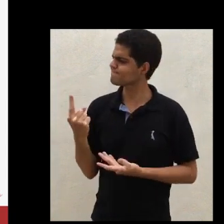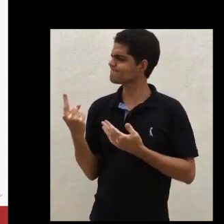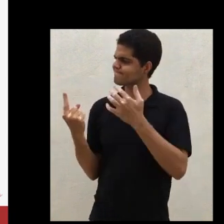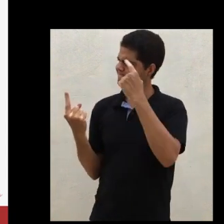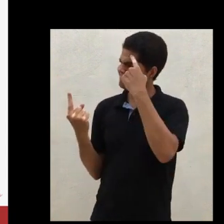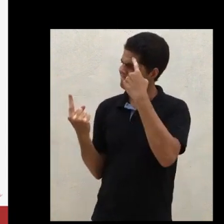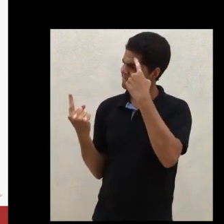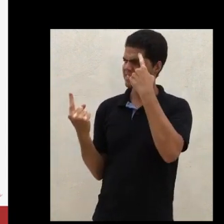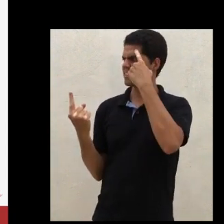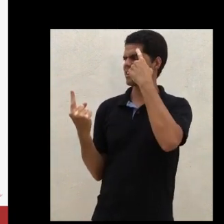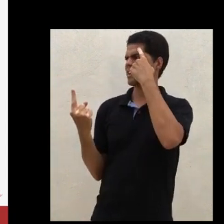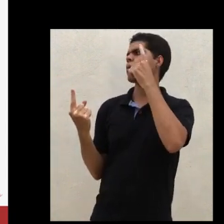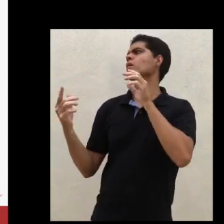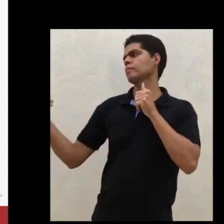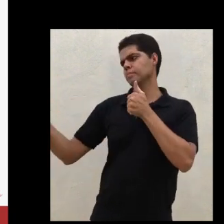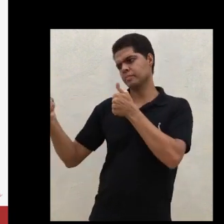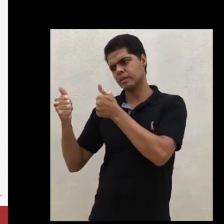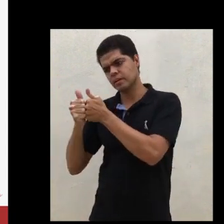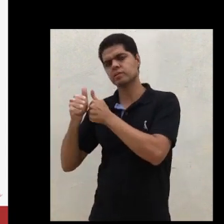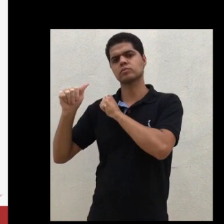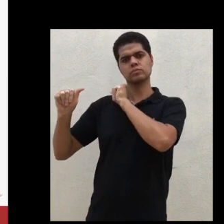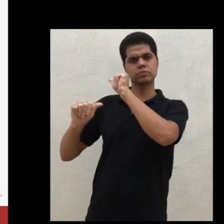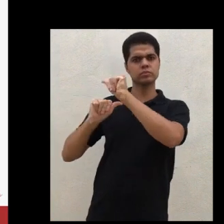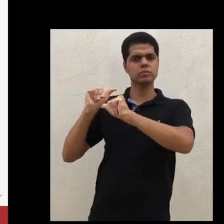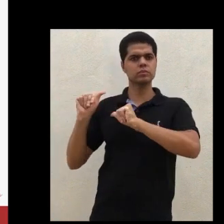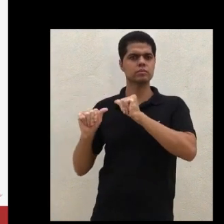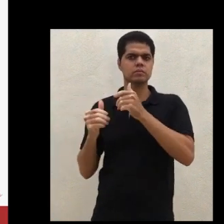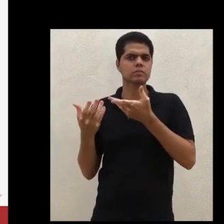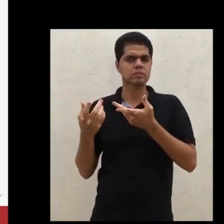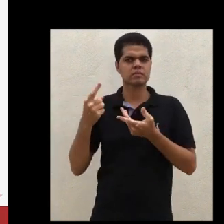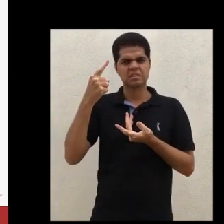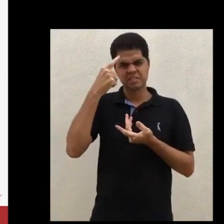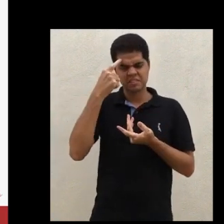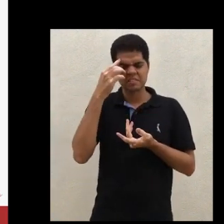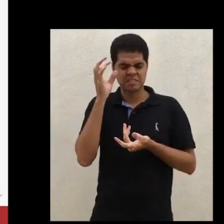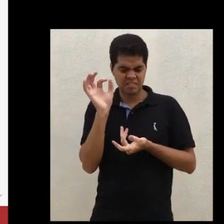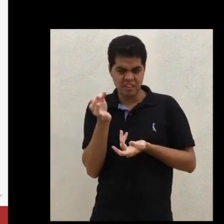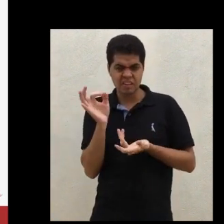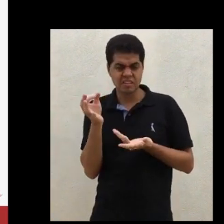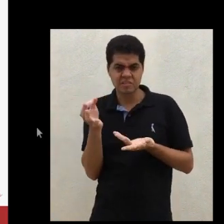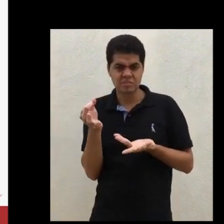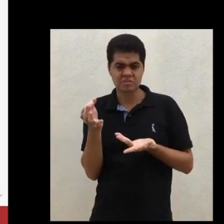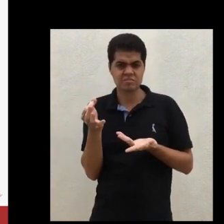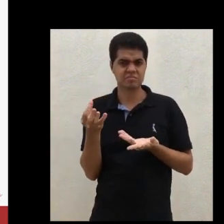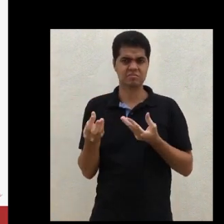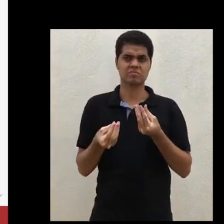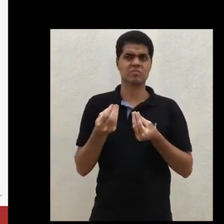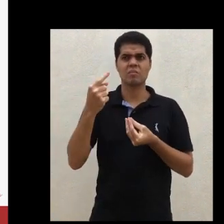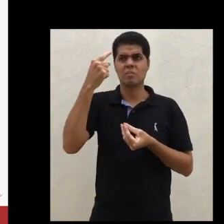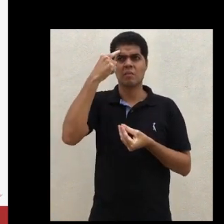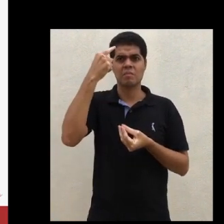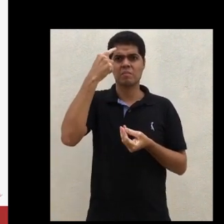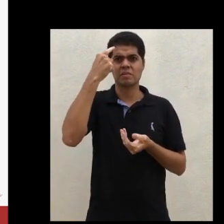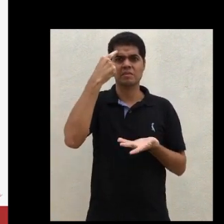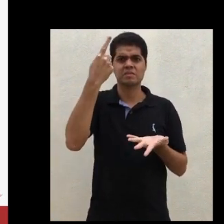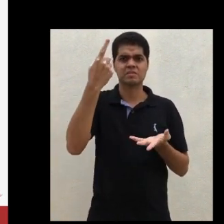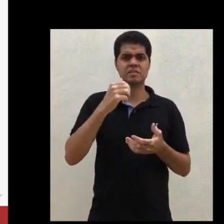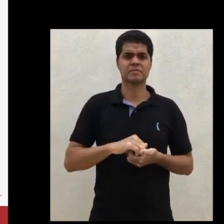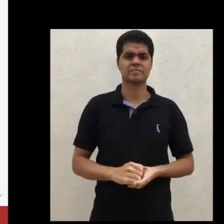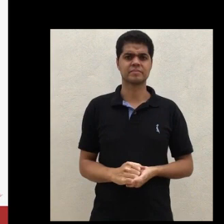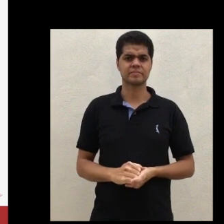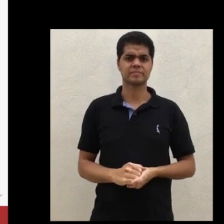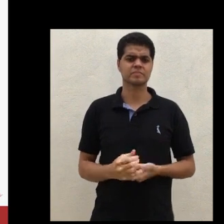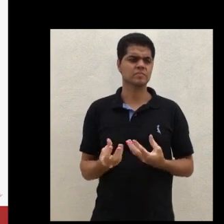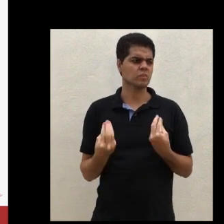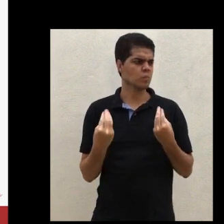a perna, opa, o meu destino agora ele já não é longe mais, ele é perto. Será que existe isso? Vamos